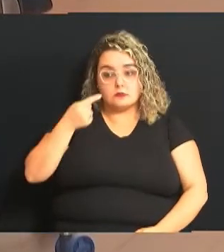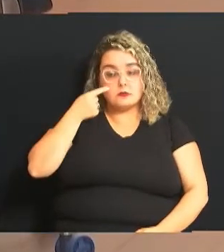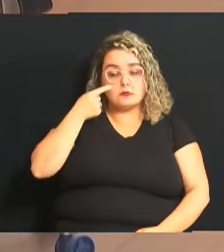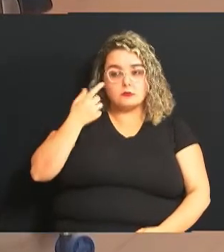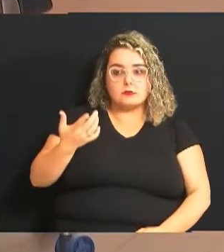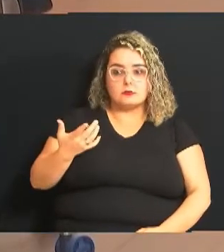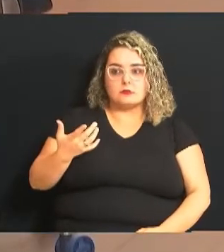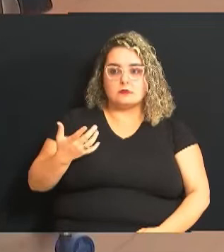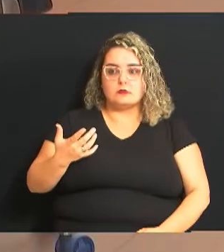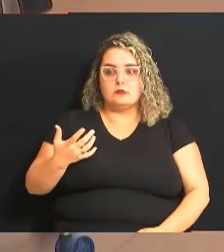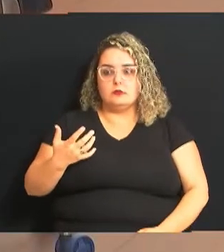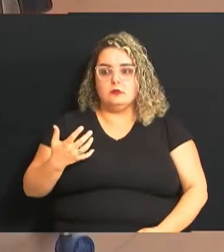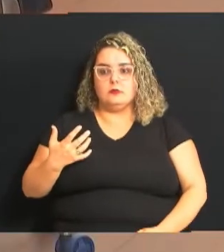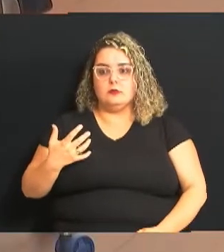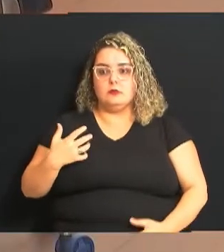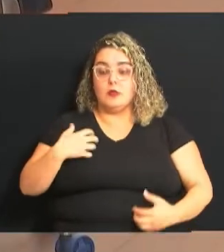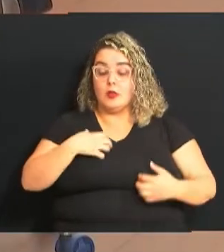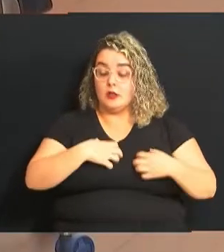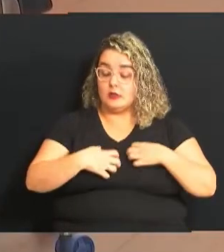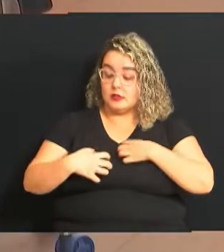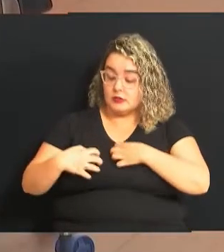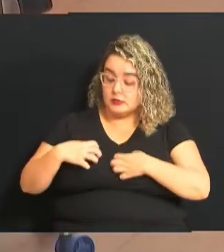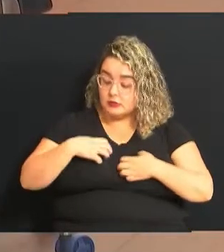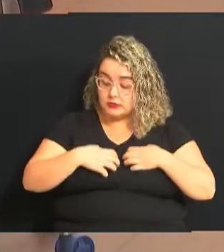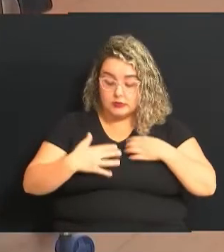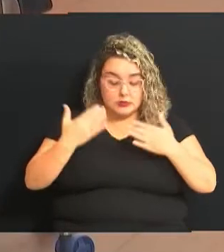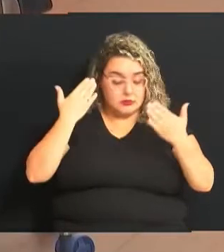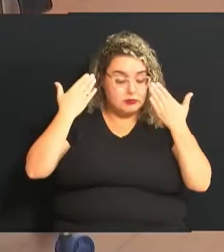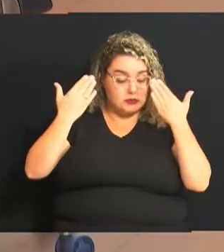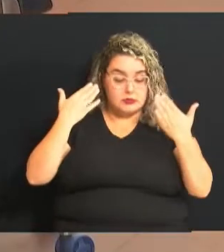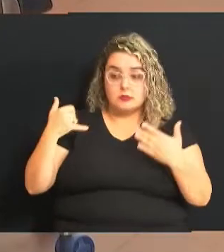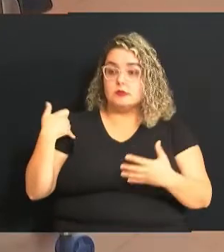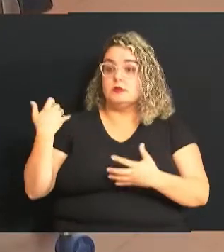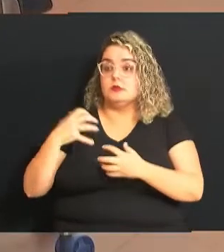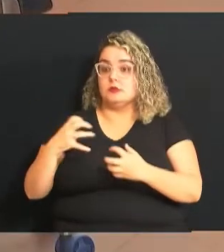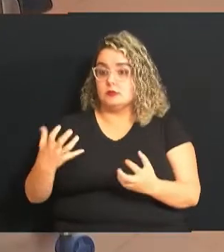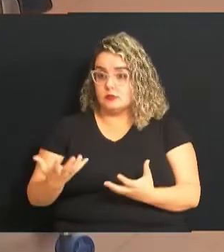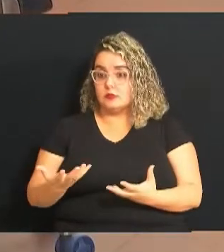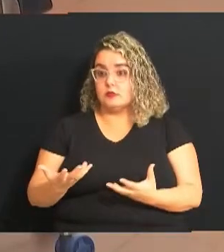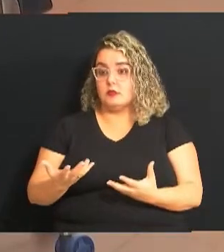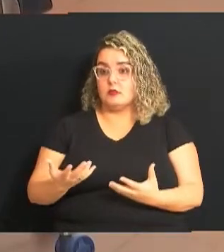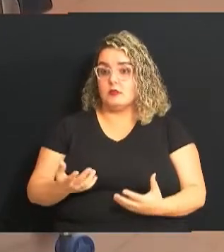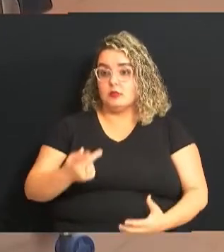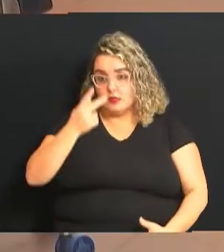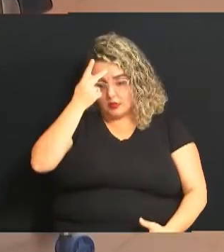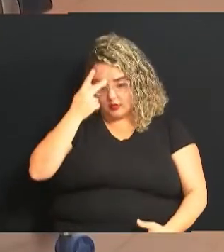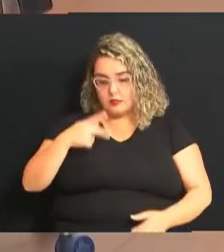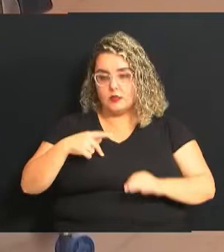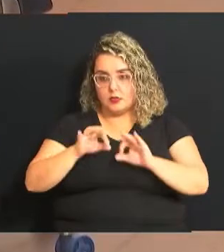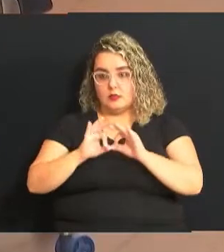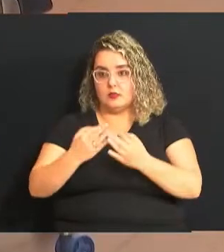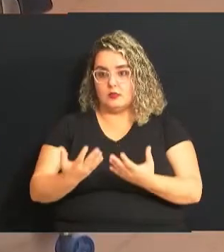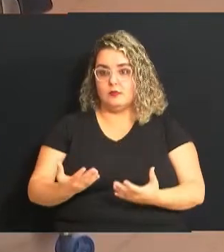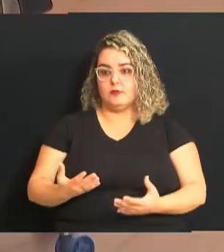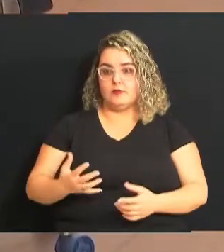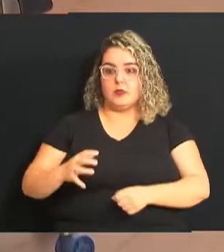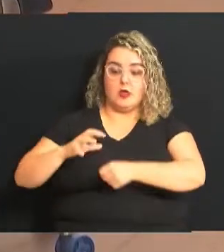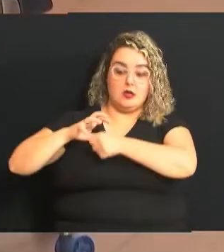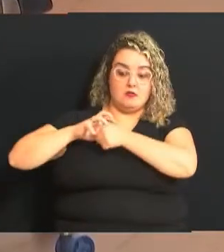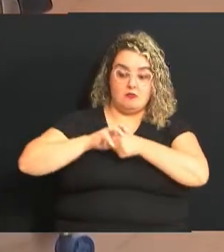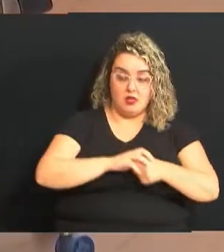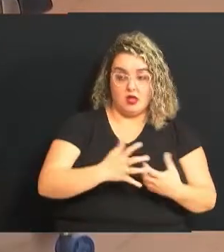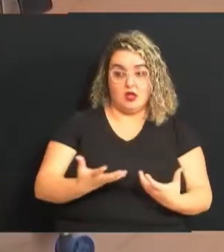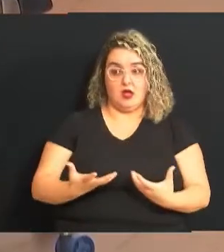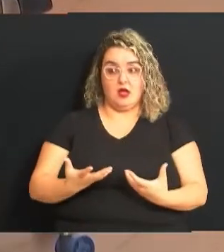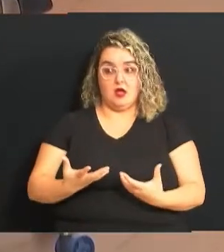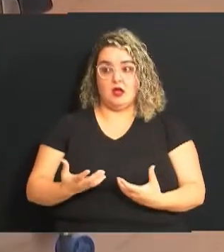mexe muito com o psicológico do idoso, a própria família. Ameaça, sente assim...